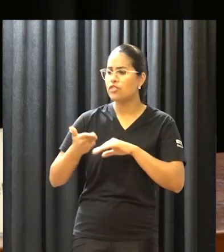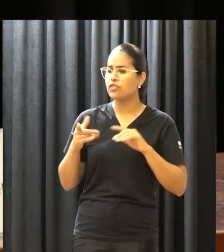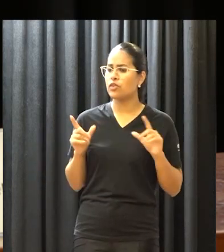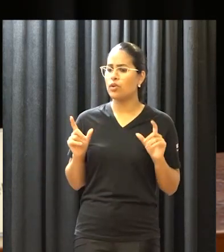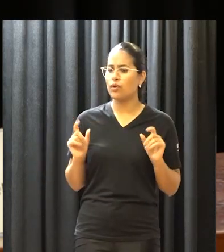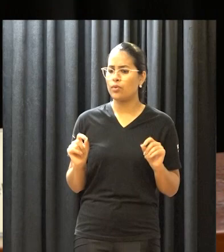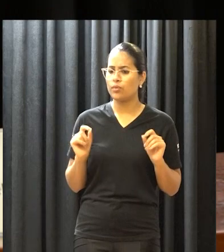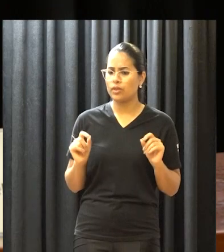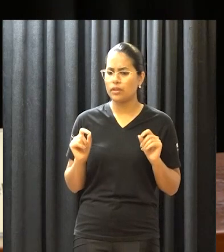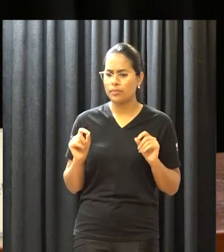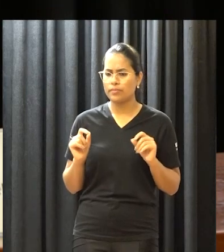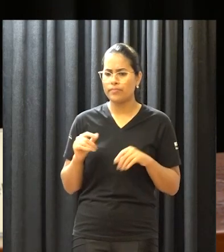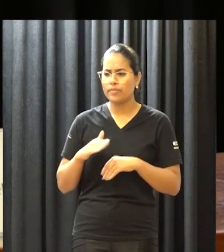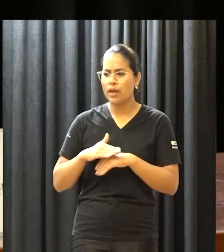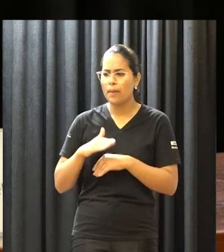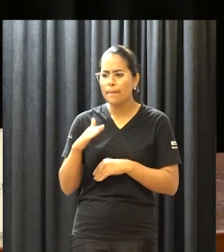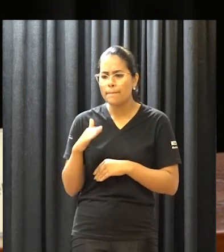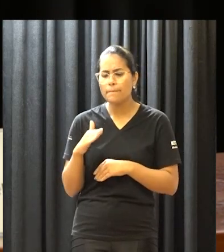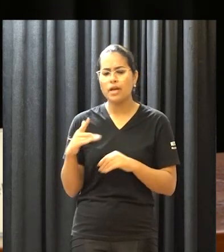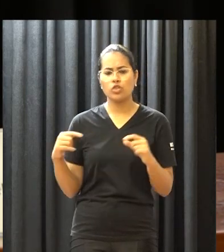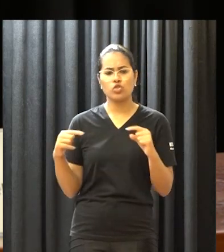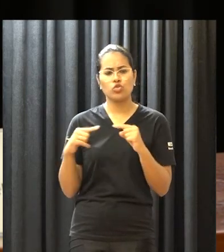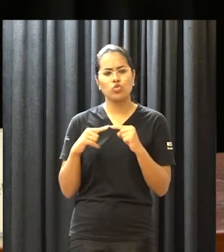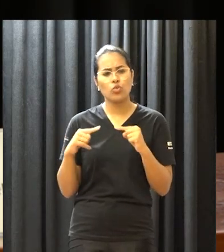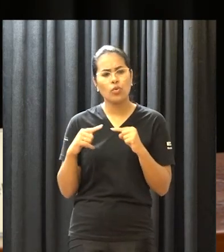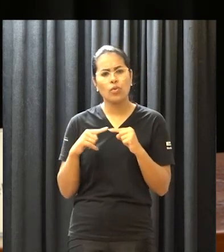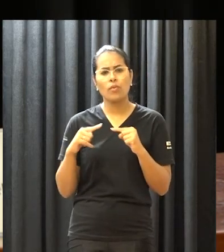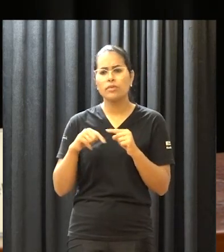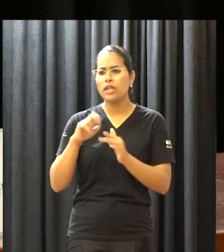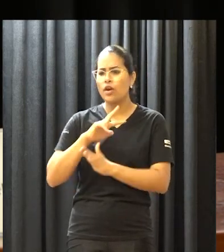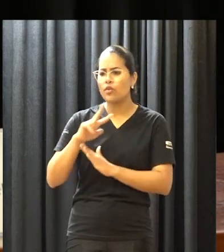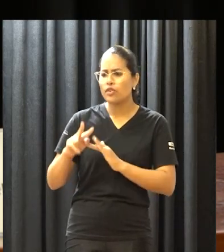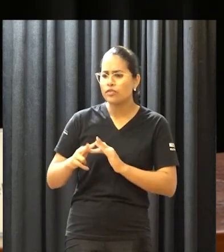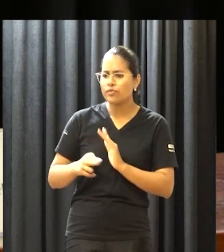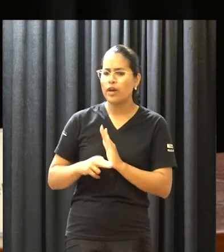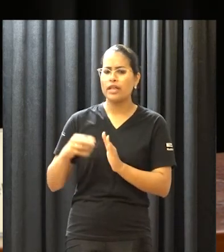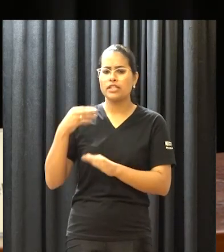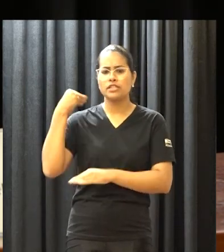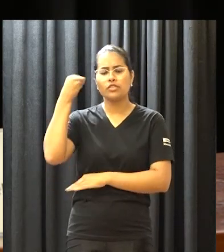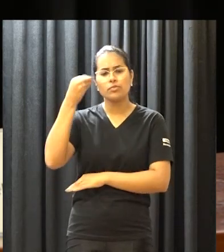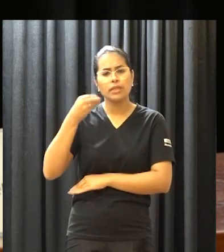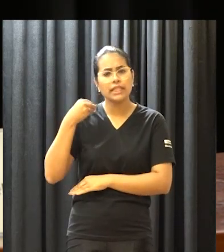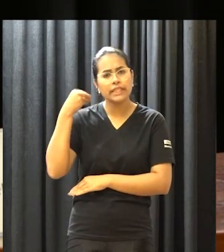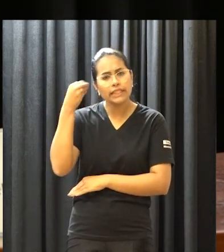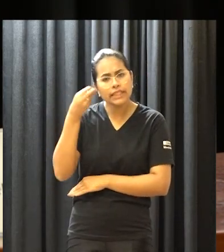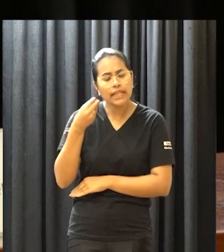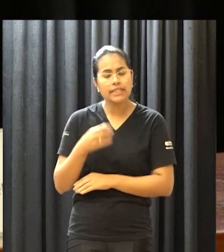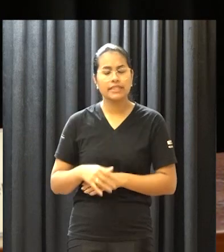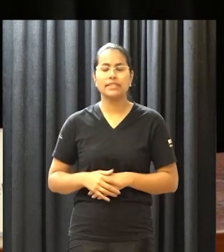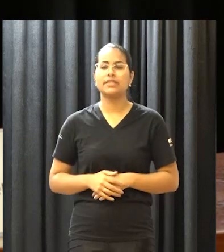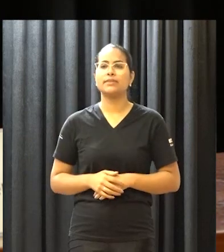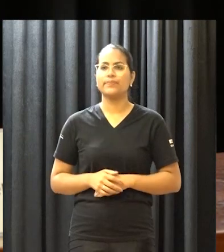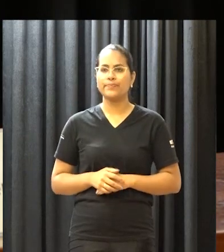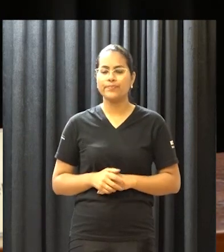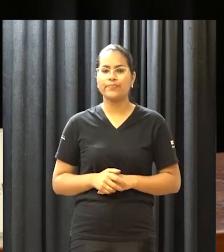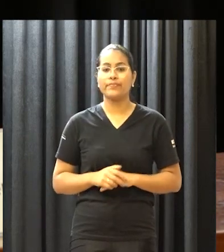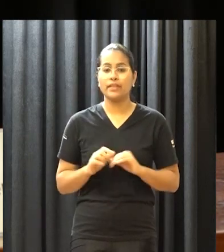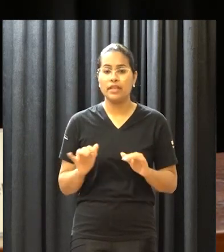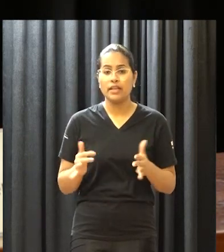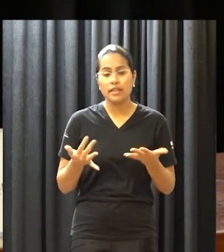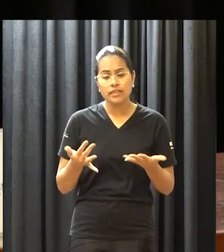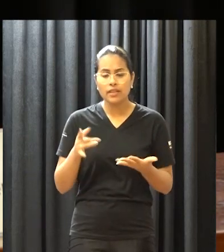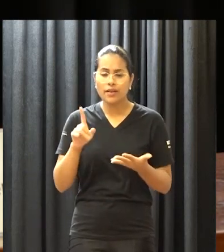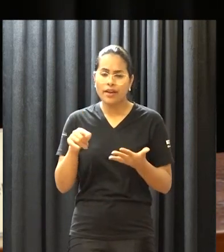mais condizente com as diversas experiências, né? Então, assim, né, esse foi um